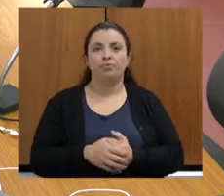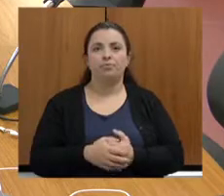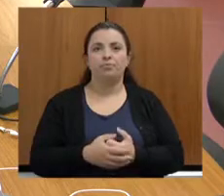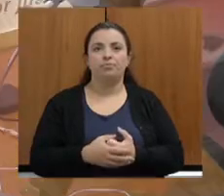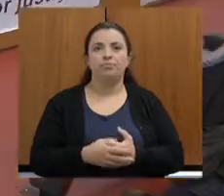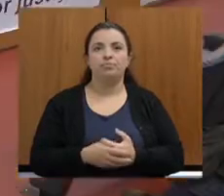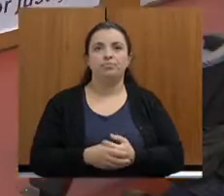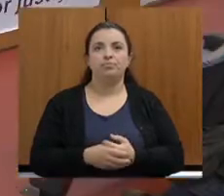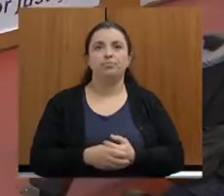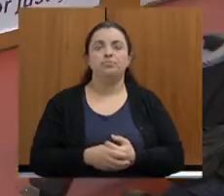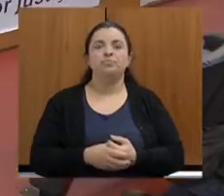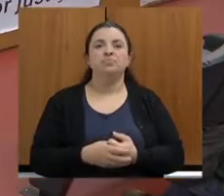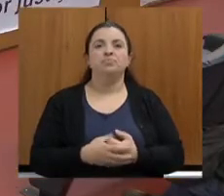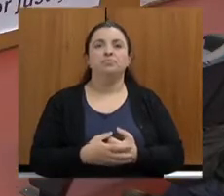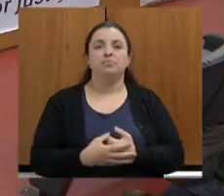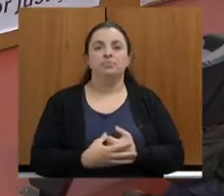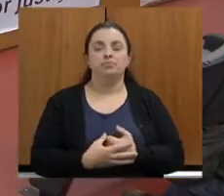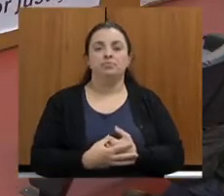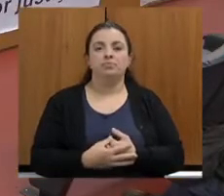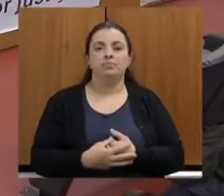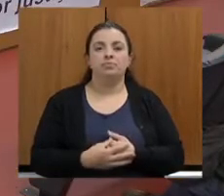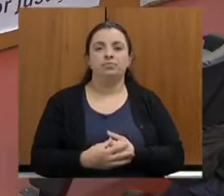E aí